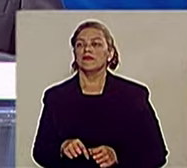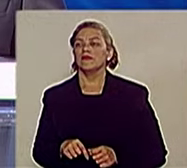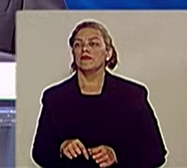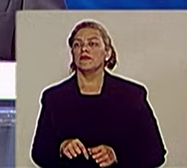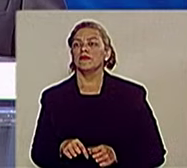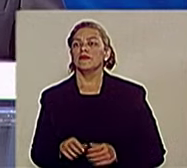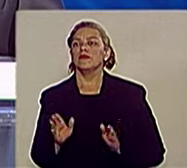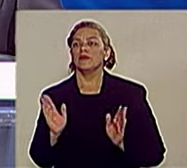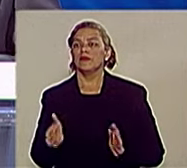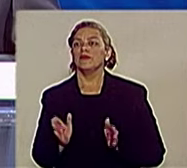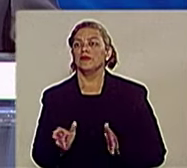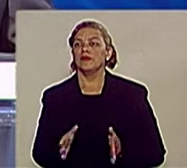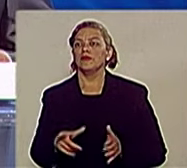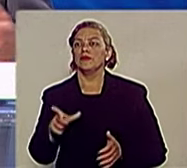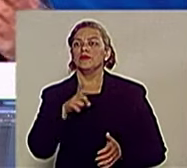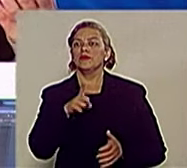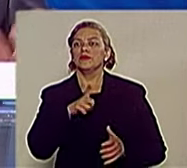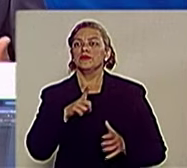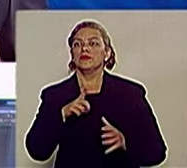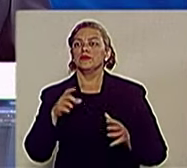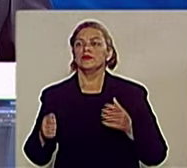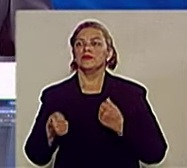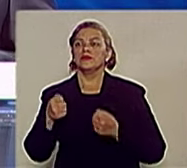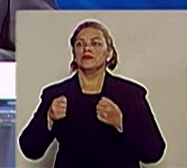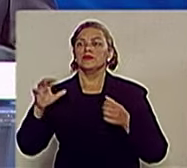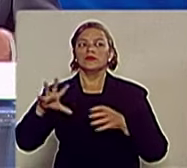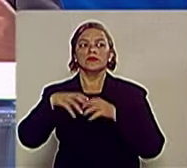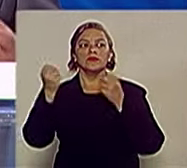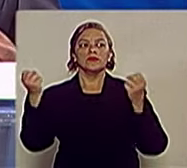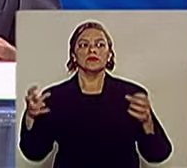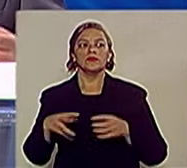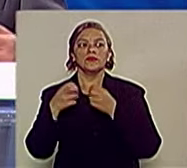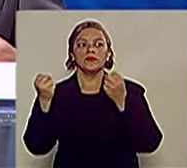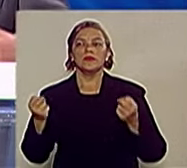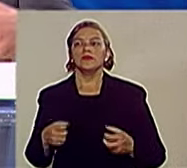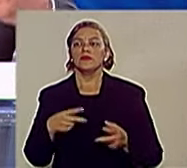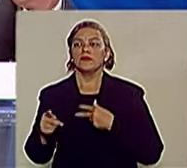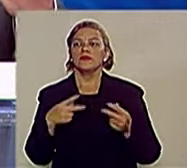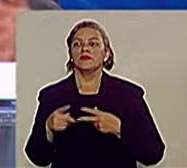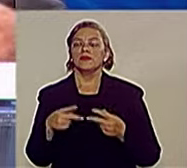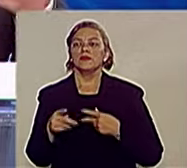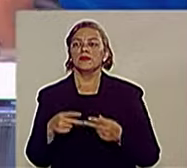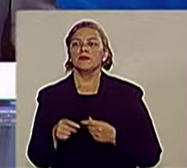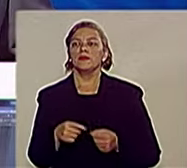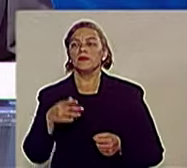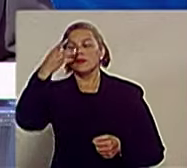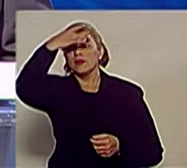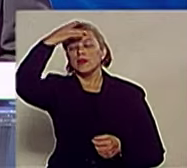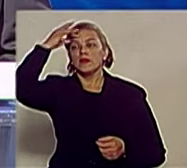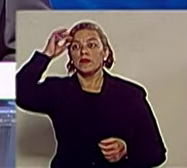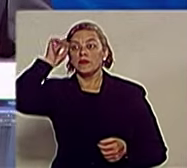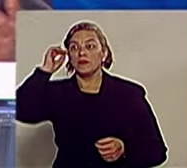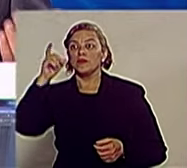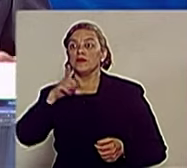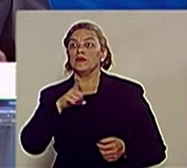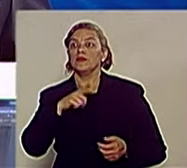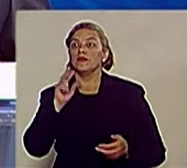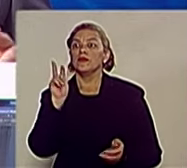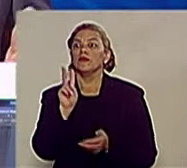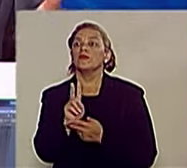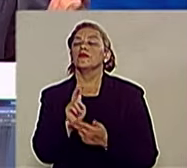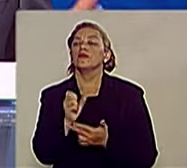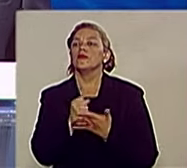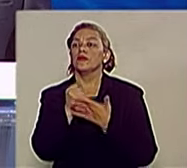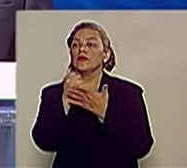resgate em São José dos Campos, onde pessoas recebem um atendimento em 15, 20 minutos. E, dessa